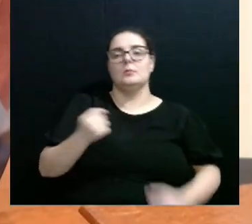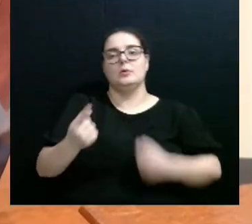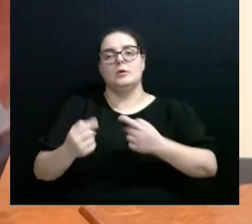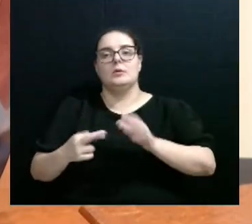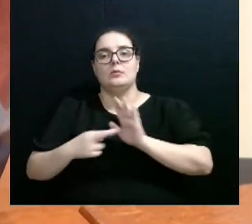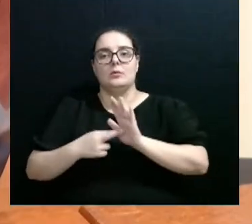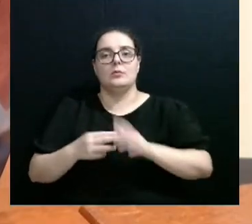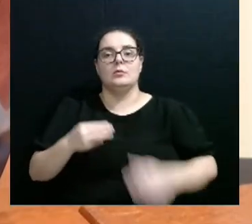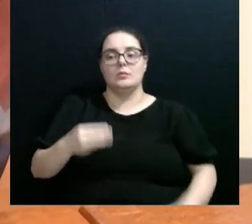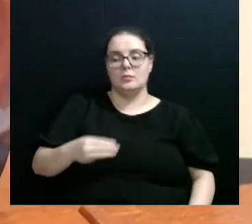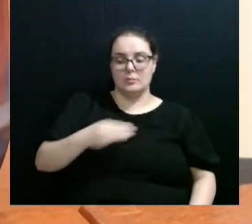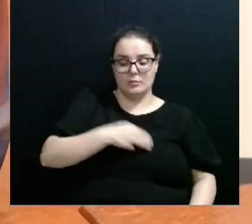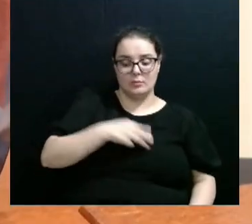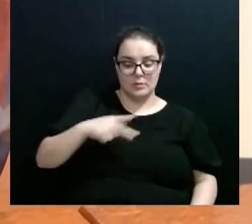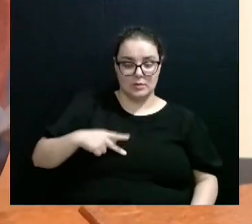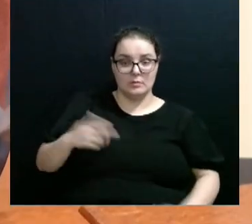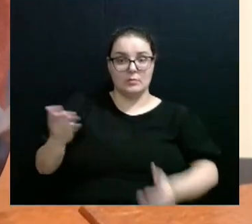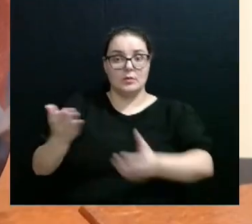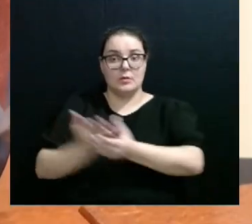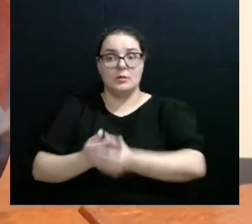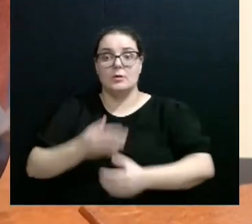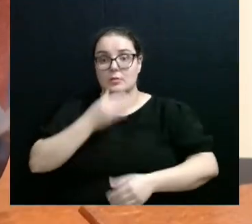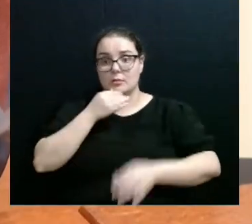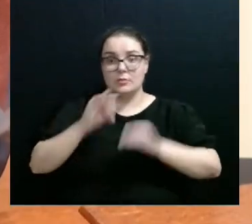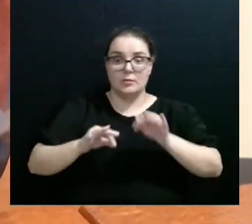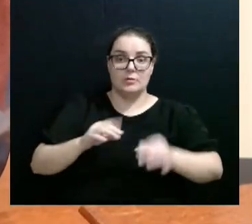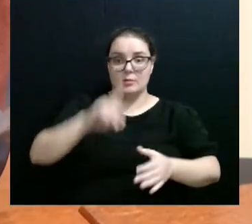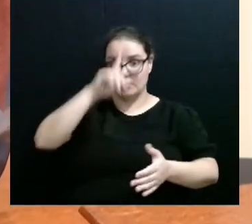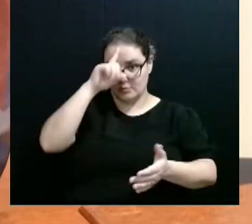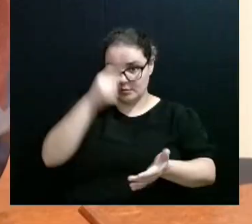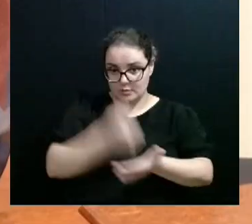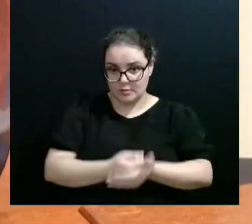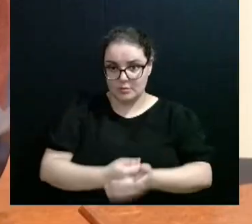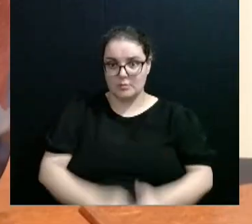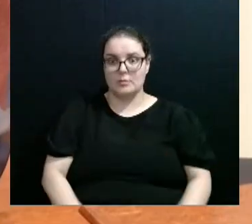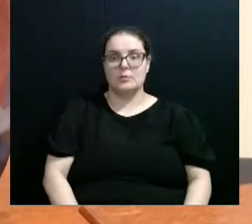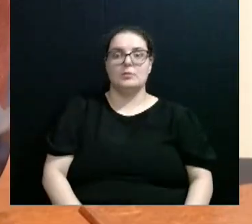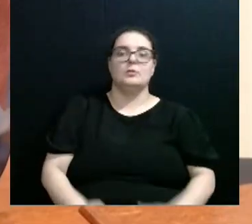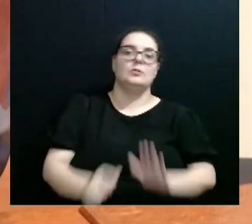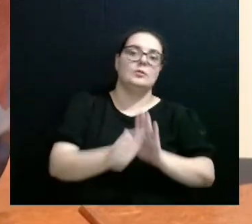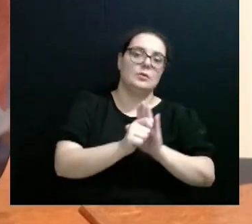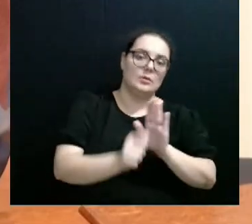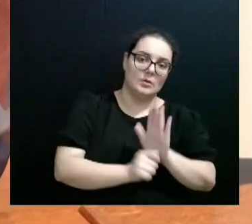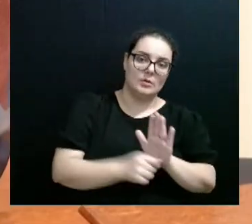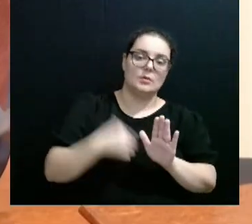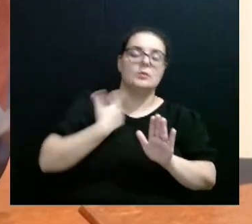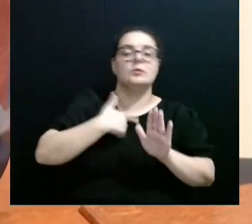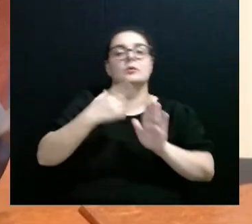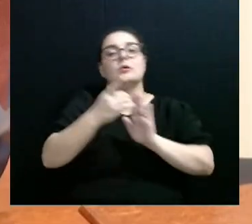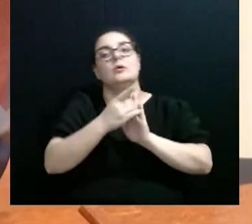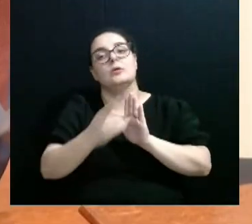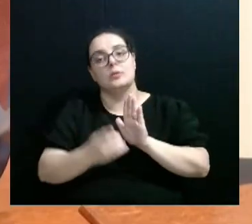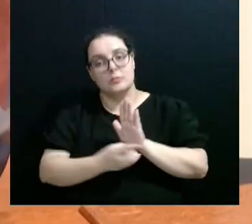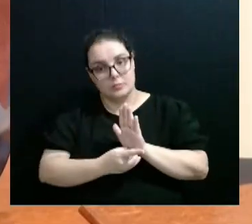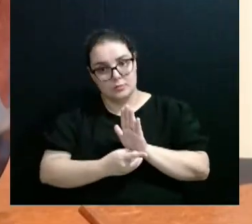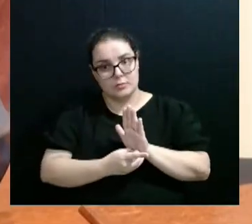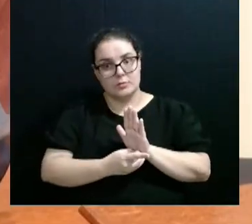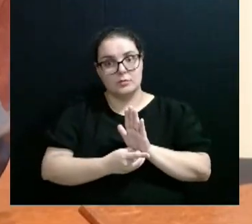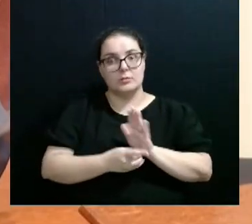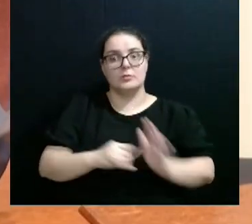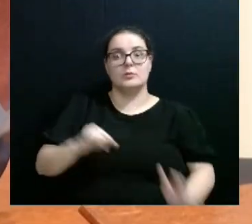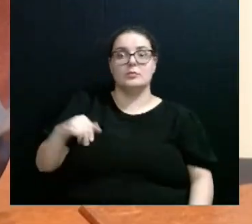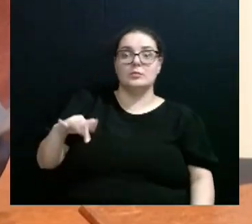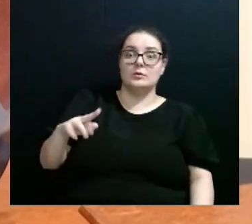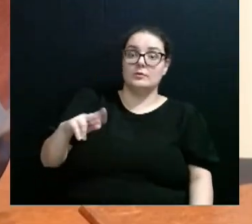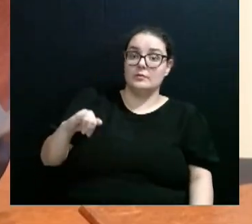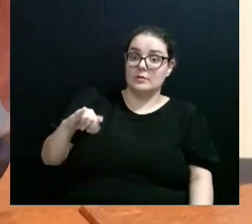Público, o juiz definiu inconstitucionalidade naquele artigo do nosso decreto que eu estaria infringindo uma norma. E a gente se